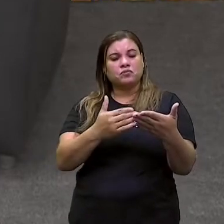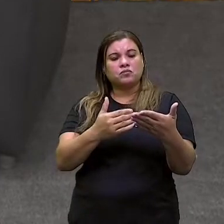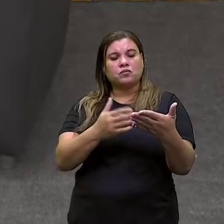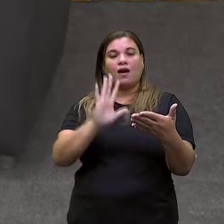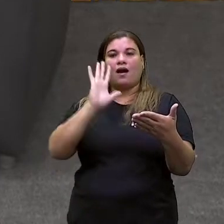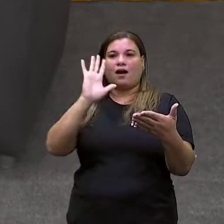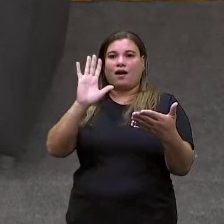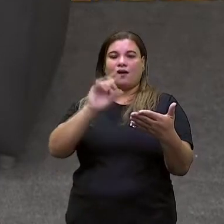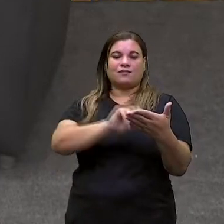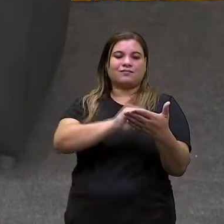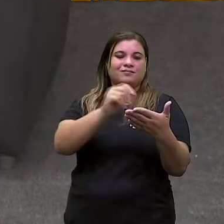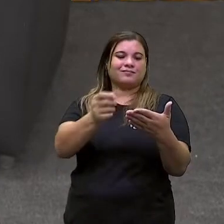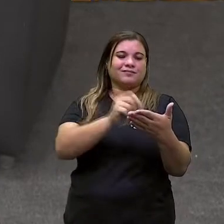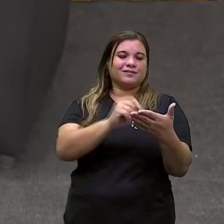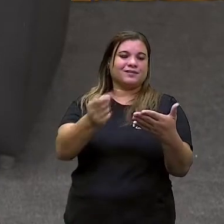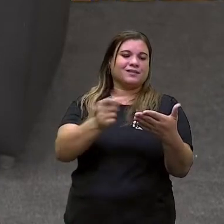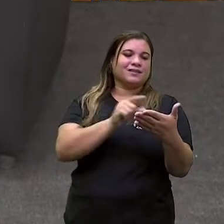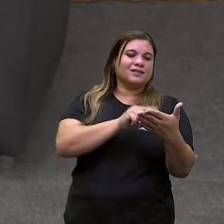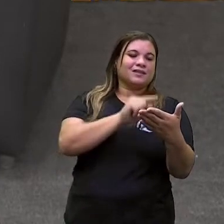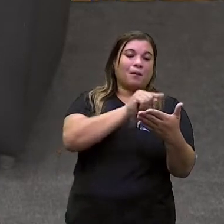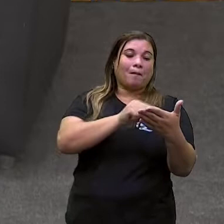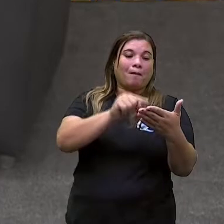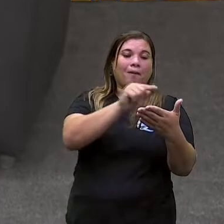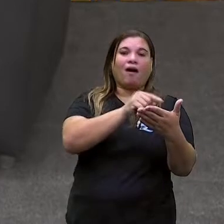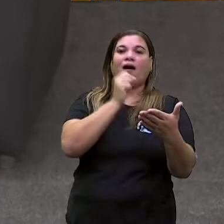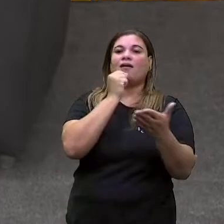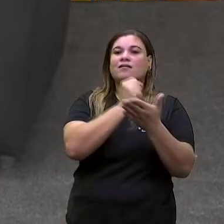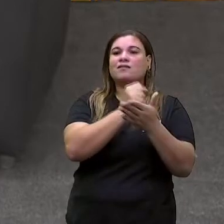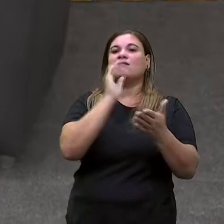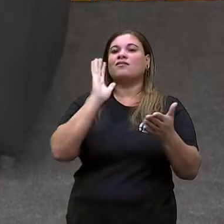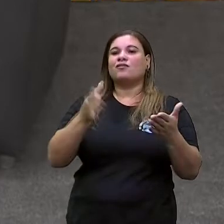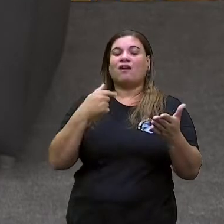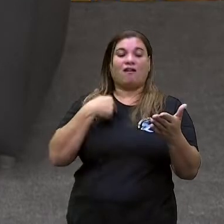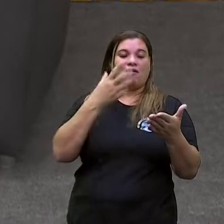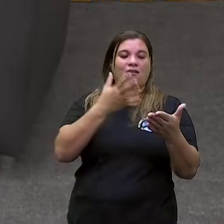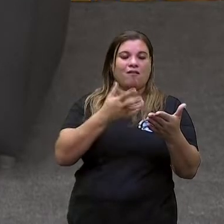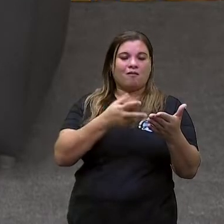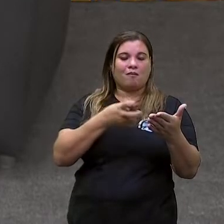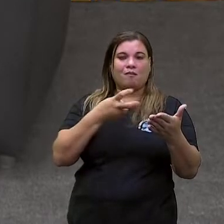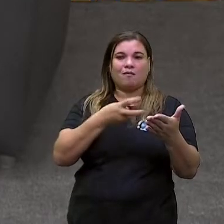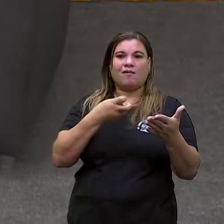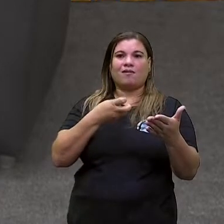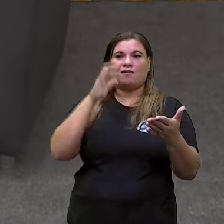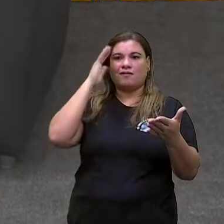bom? E quais os benefícios que a leitura propõe? Nós são